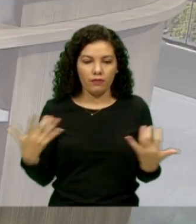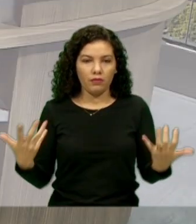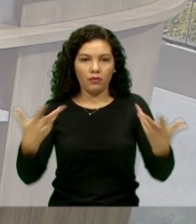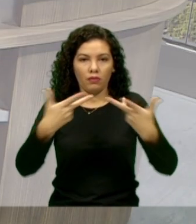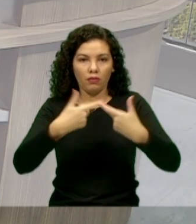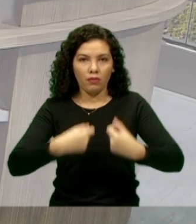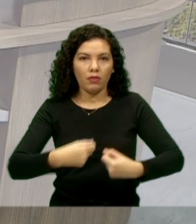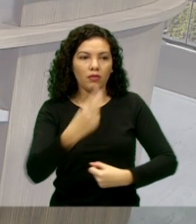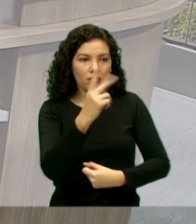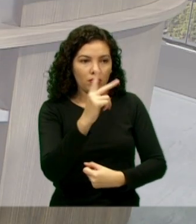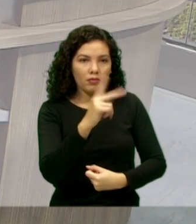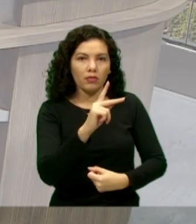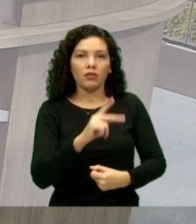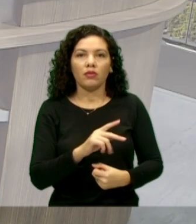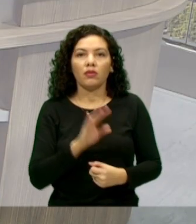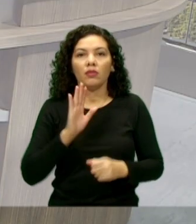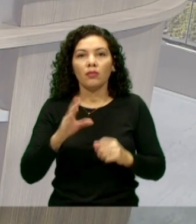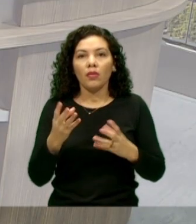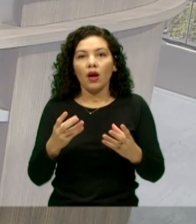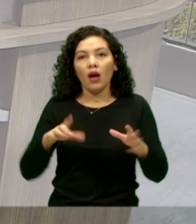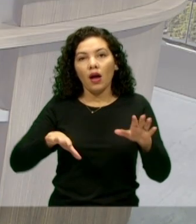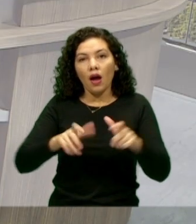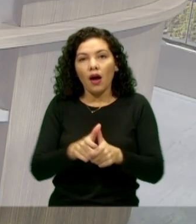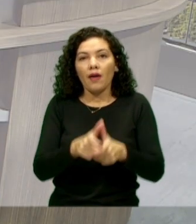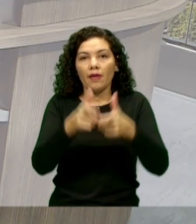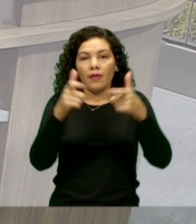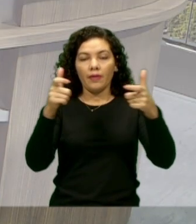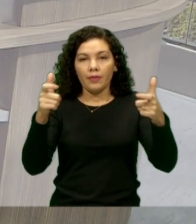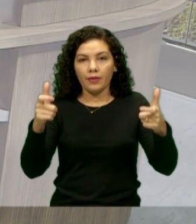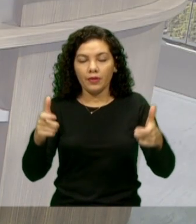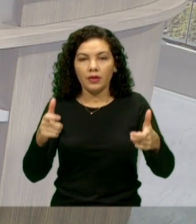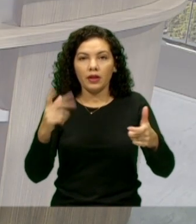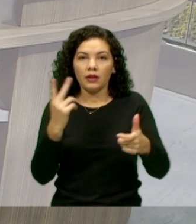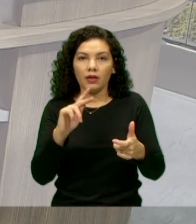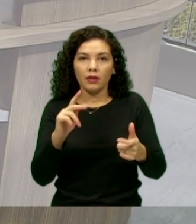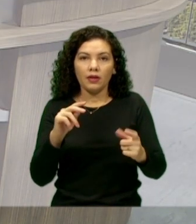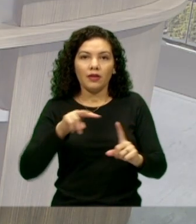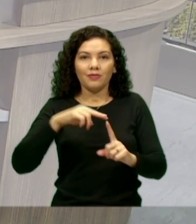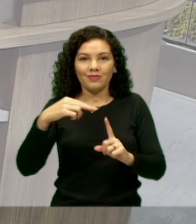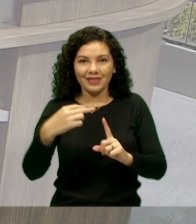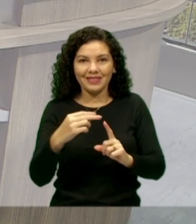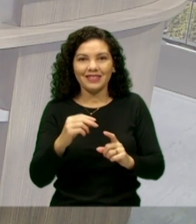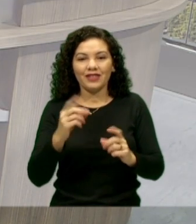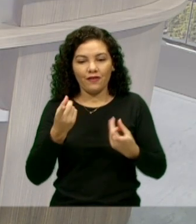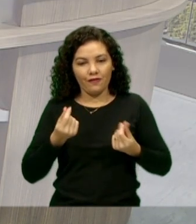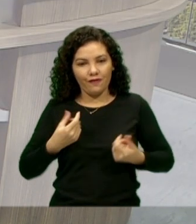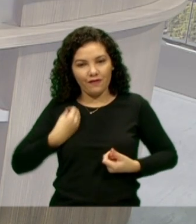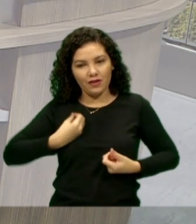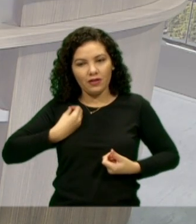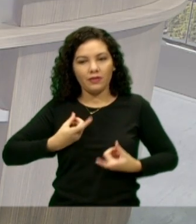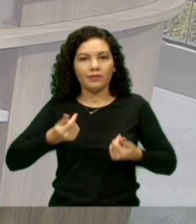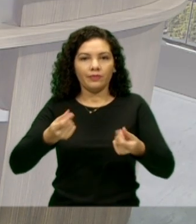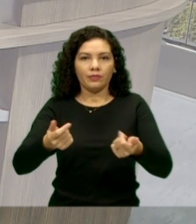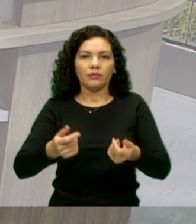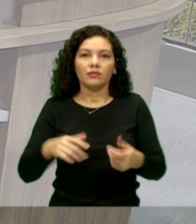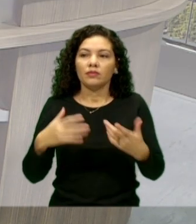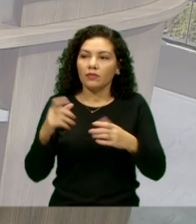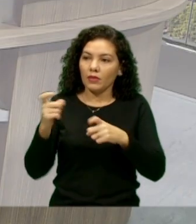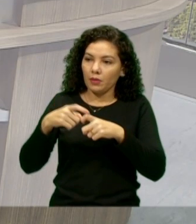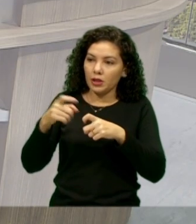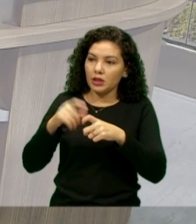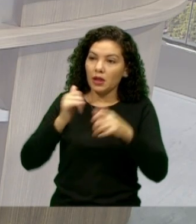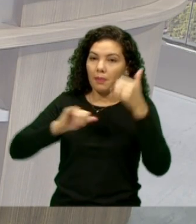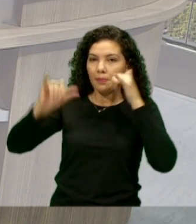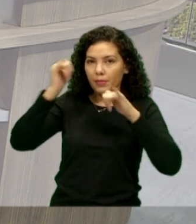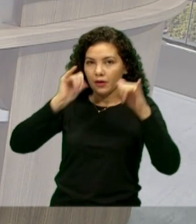pessoa e muitas vezes ampliar a expectativa de vida daquela pessoa. E é exatamente essa medicina preventiva, porque às